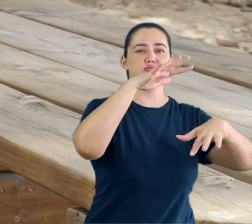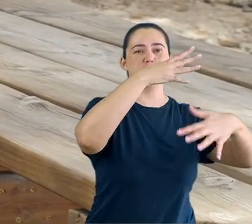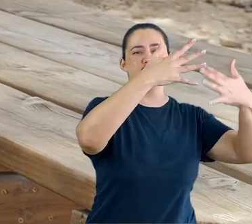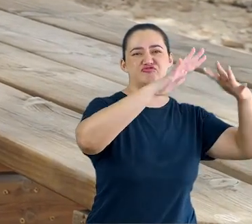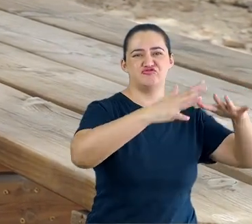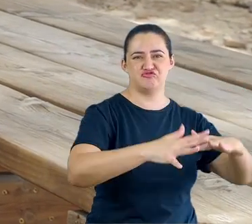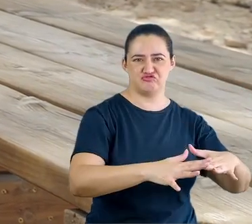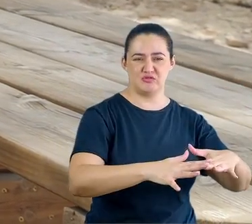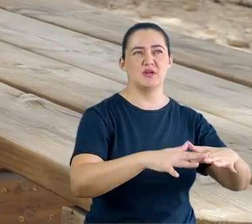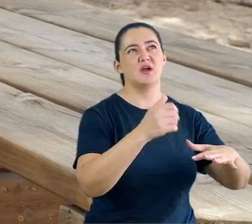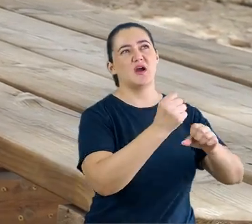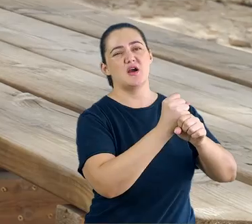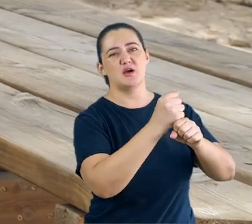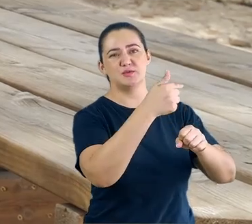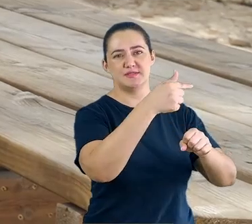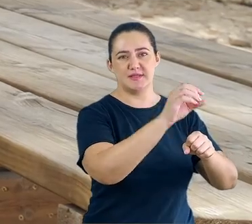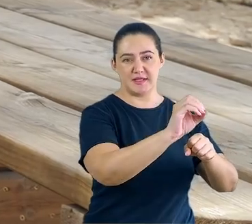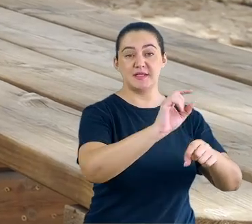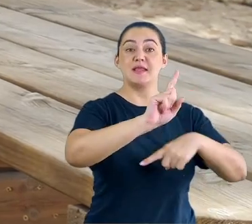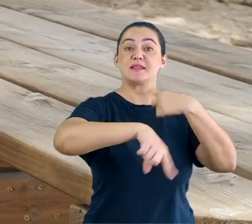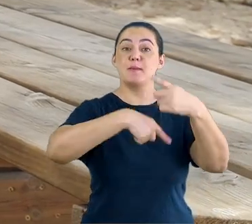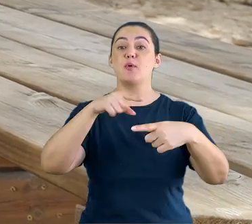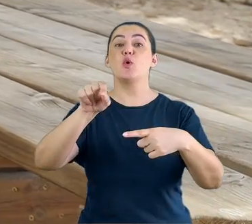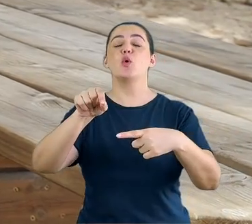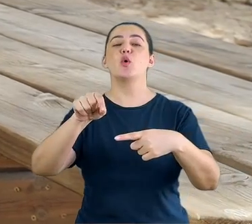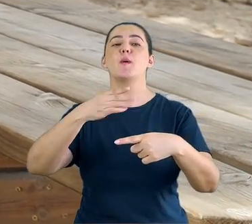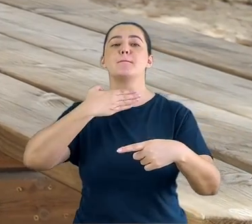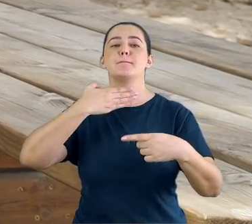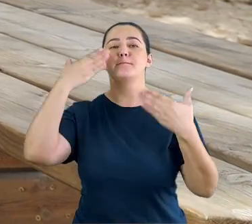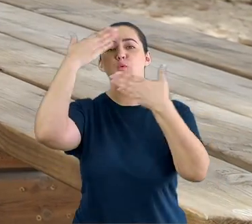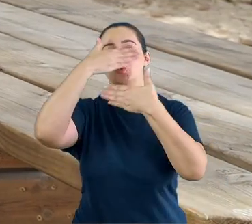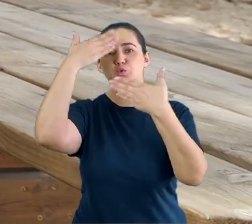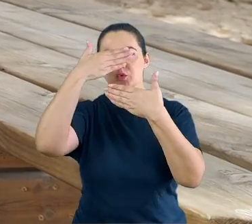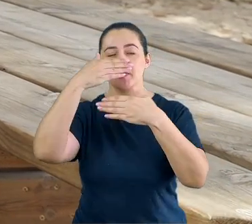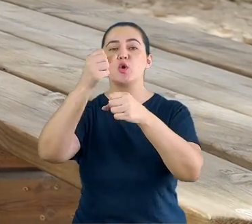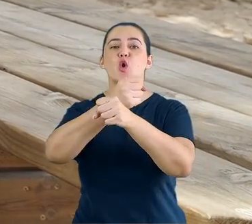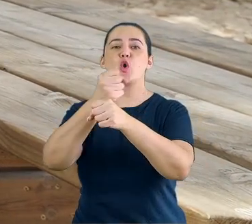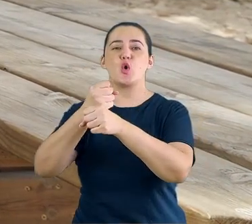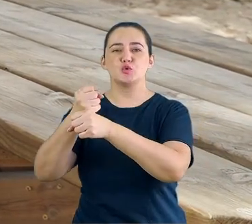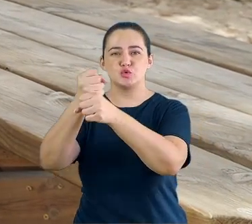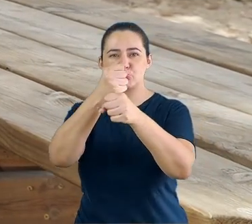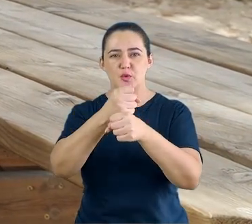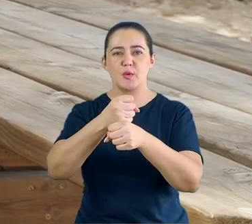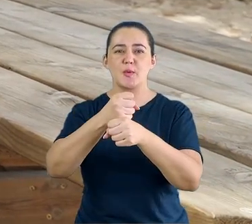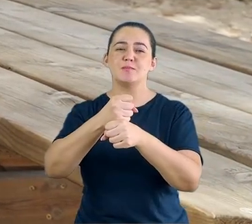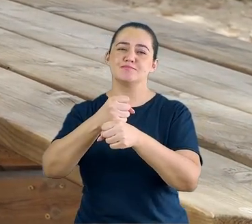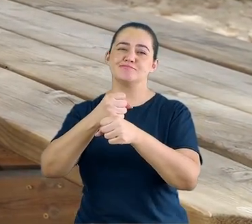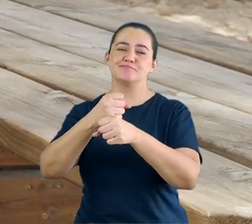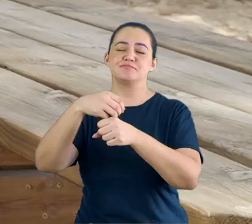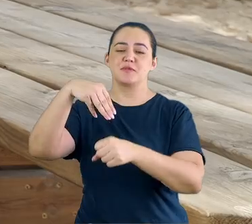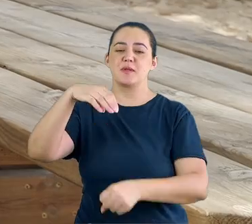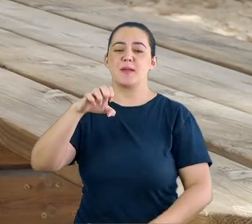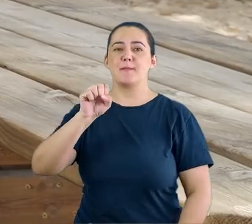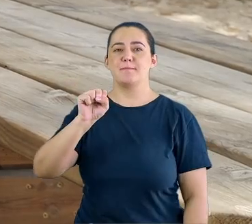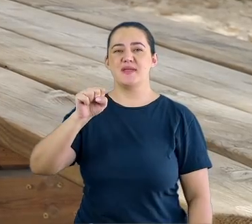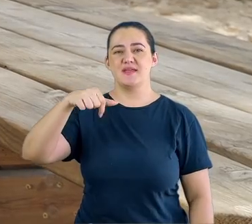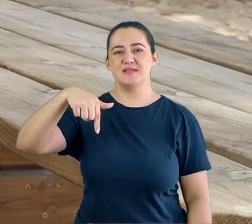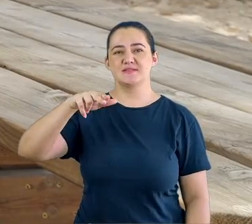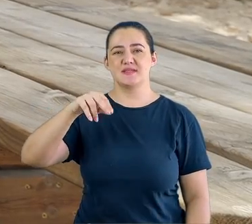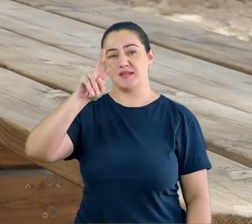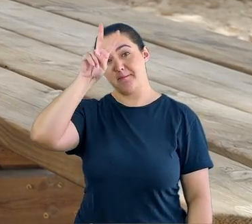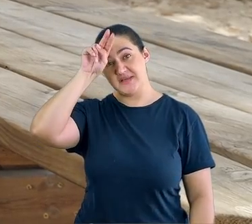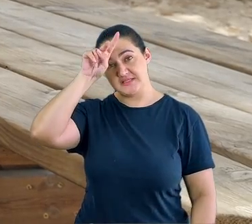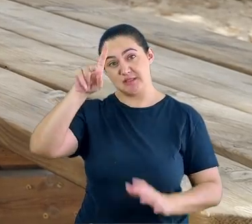depois vieram os muçulmanos e construíram no lugar do antigo templo judeu uma mesquita, a mesquita de Al-Aqsa, e também